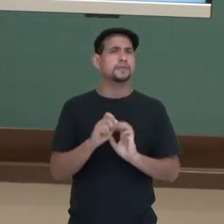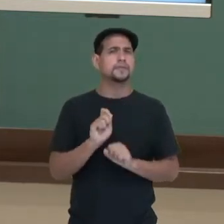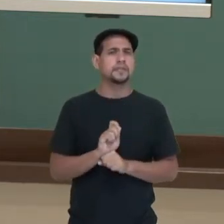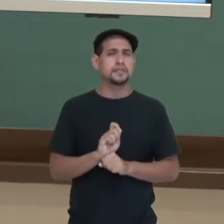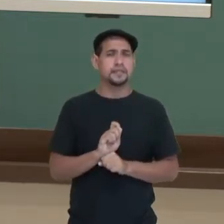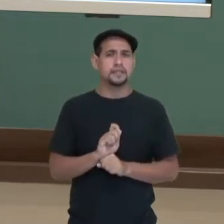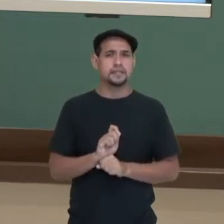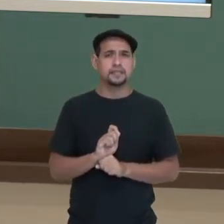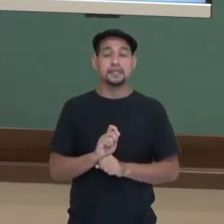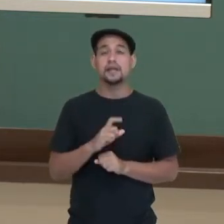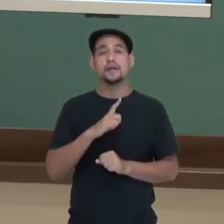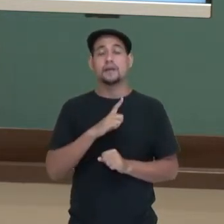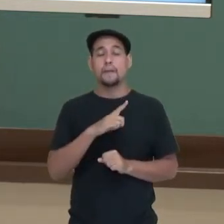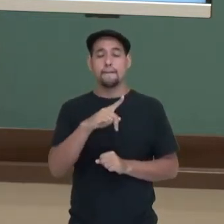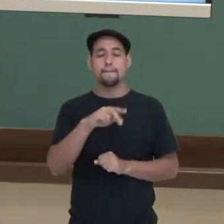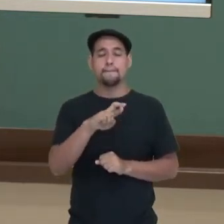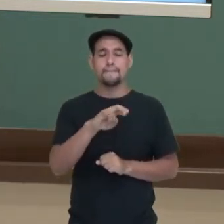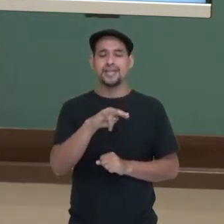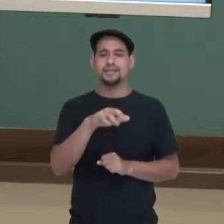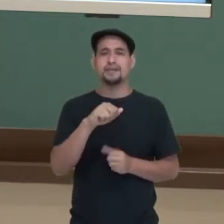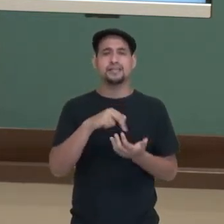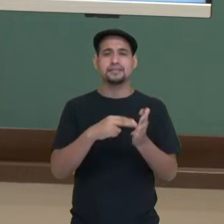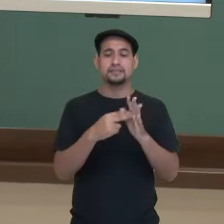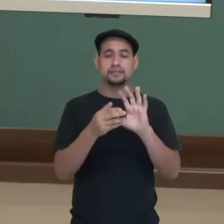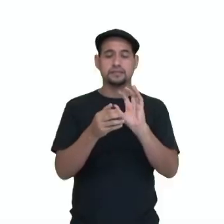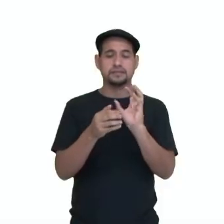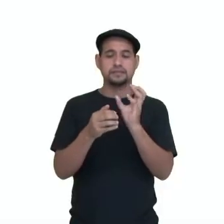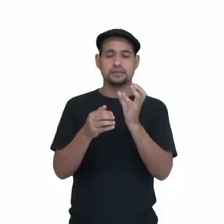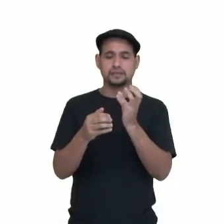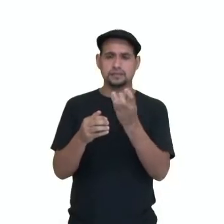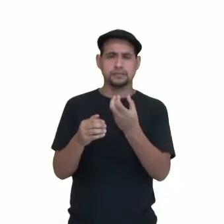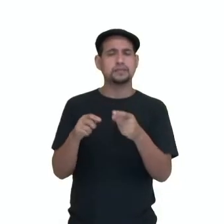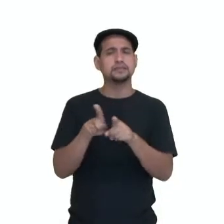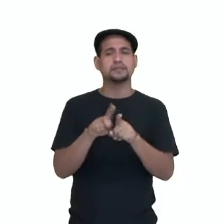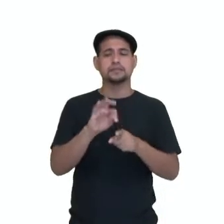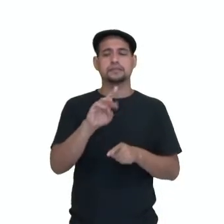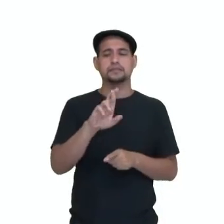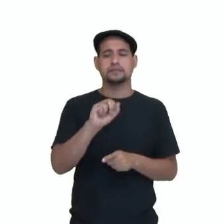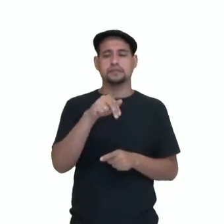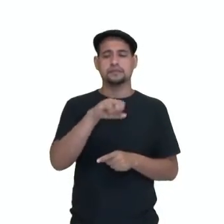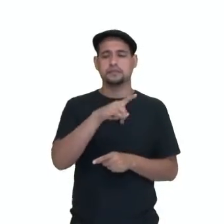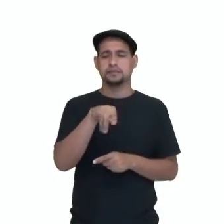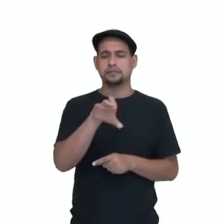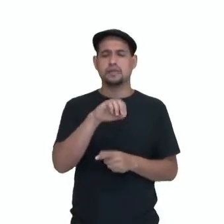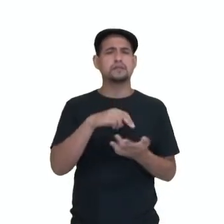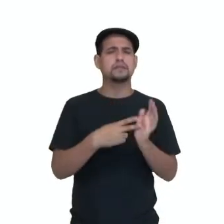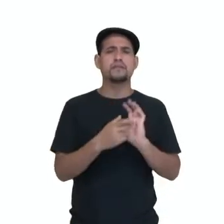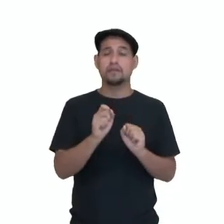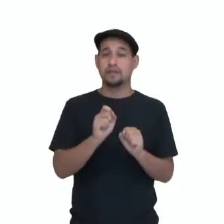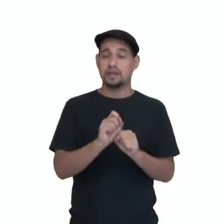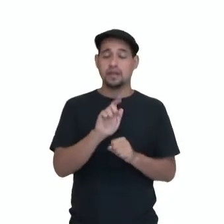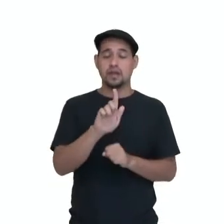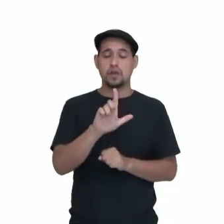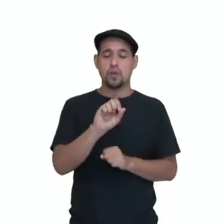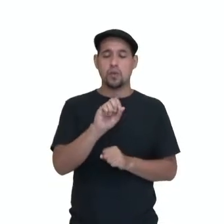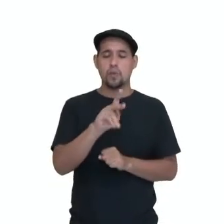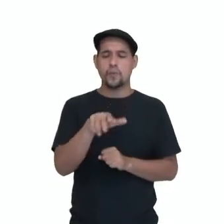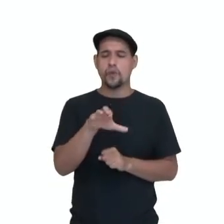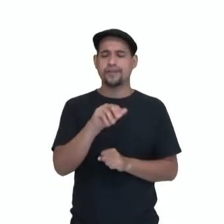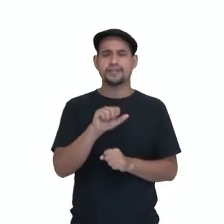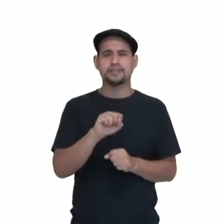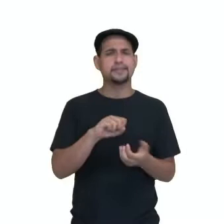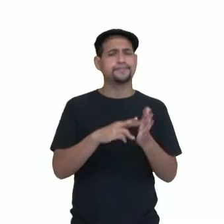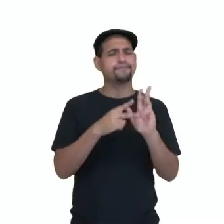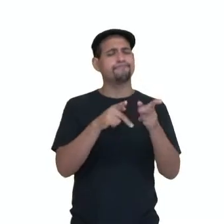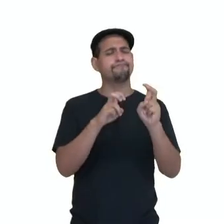um dado, prismática quando elas são colunares e o de transição. As células de transição elas são globosas, é o que a gente